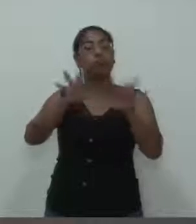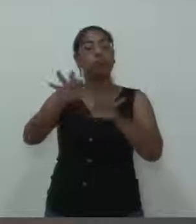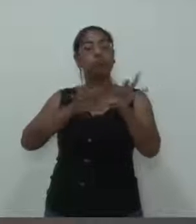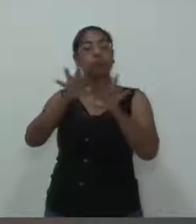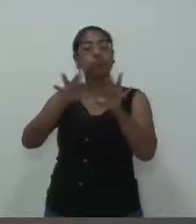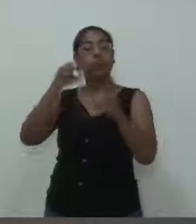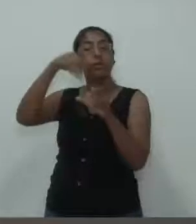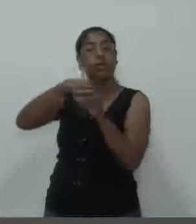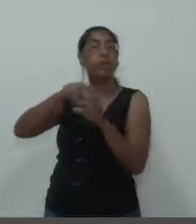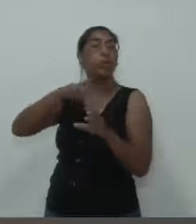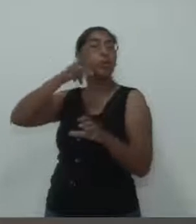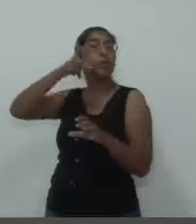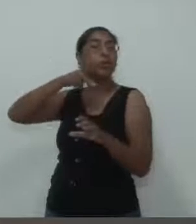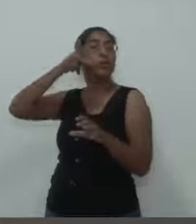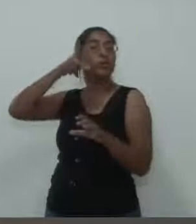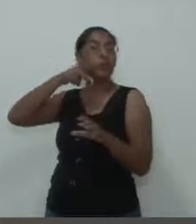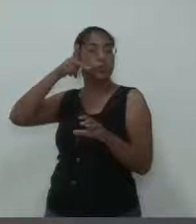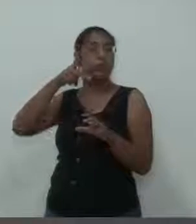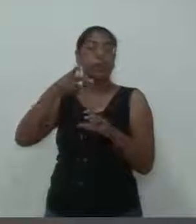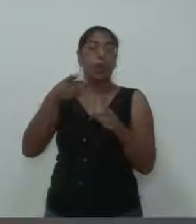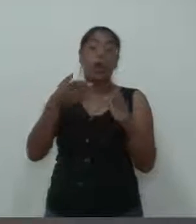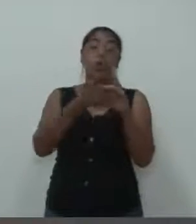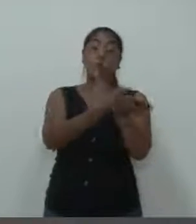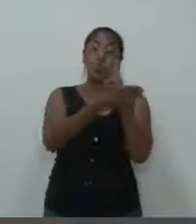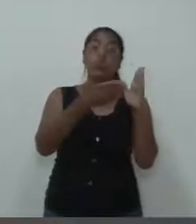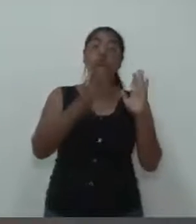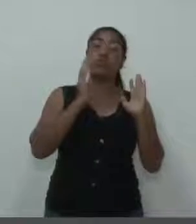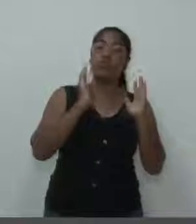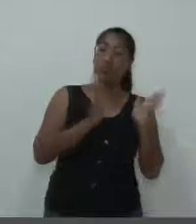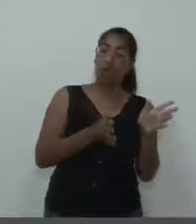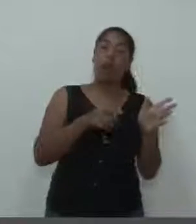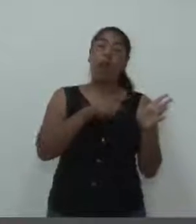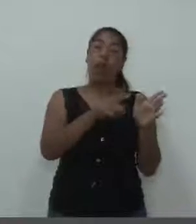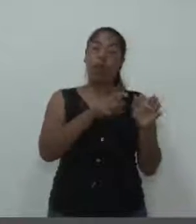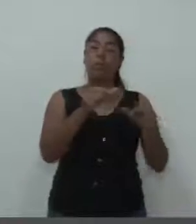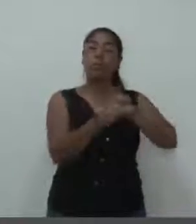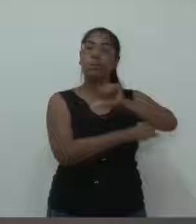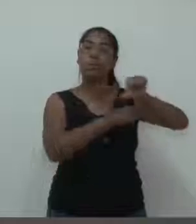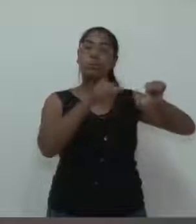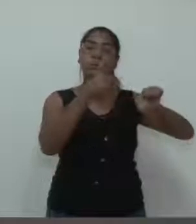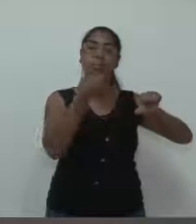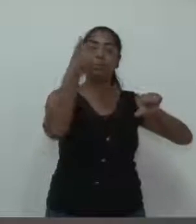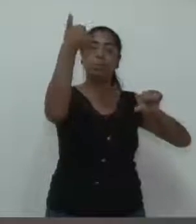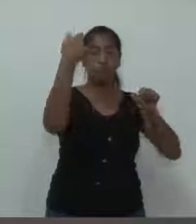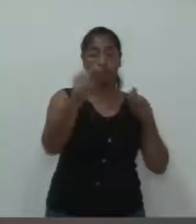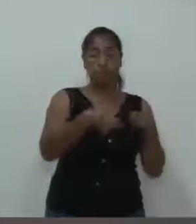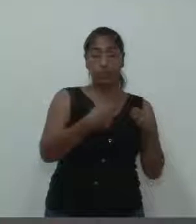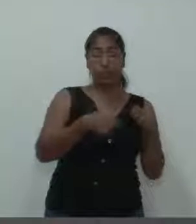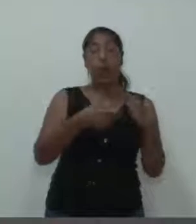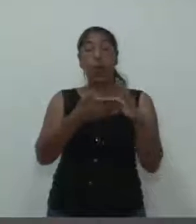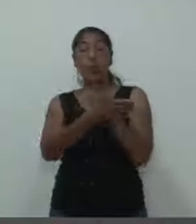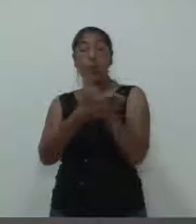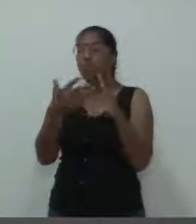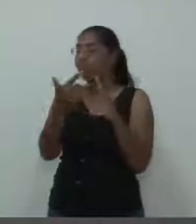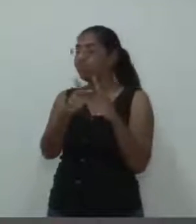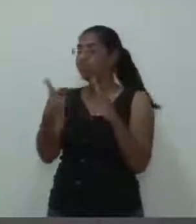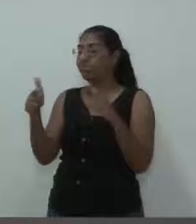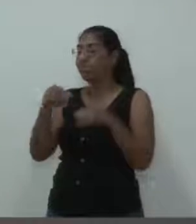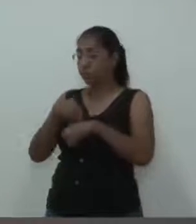As que já existem precisam melhorar, as que não existem, fica uma sugestão. Então, quando eles pensaram lá